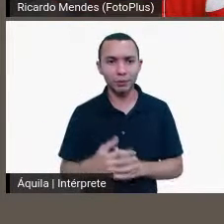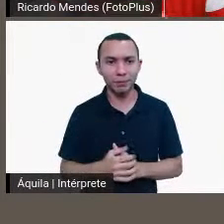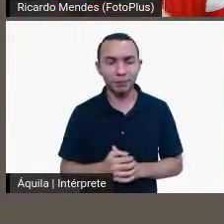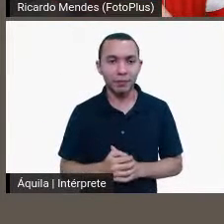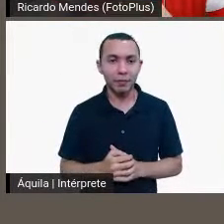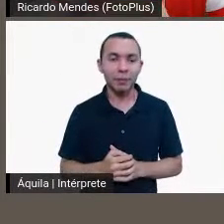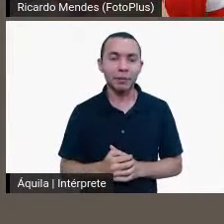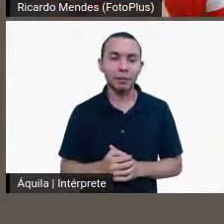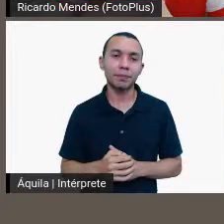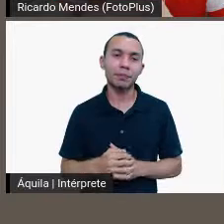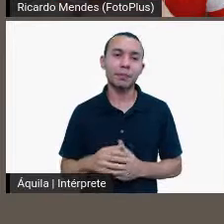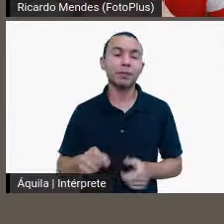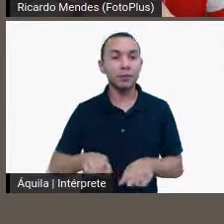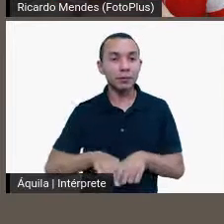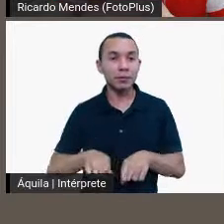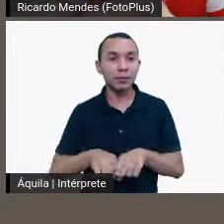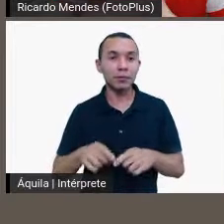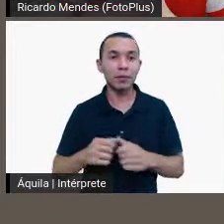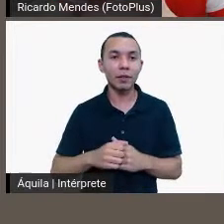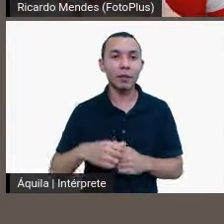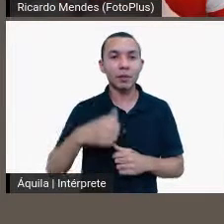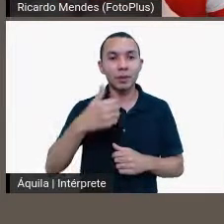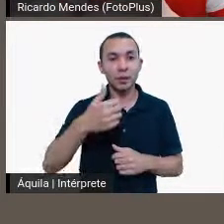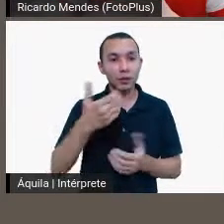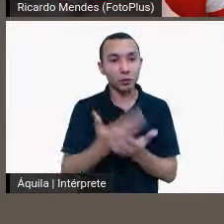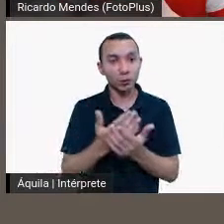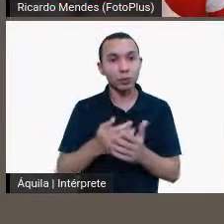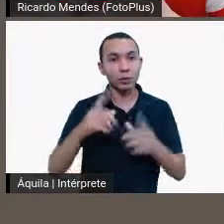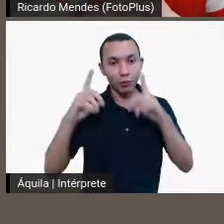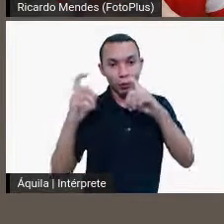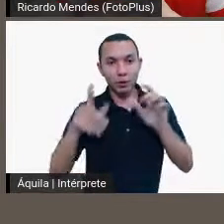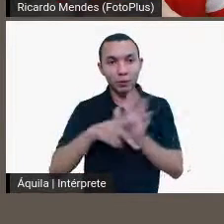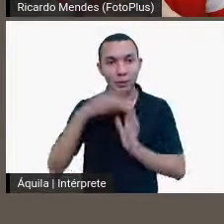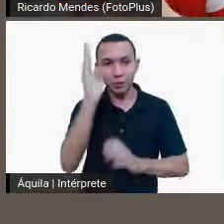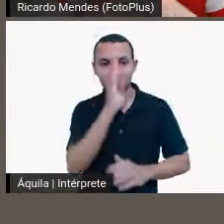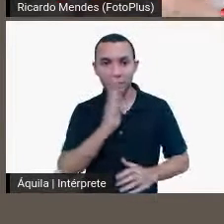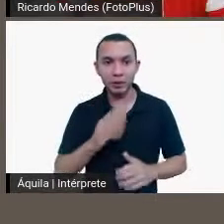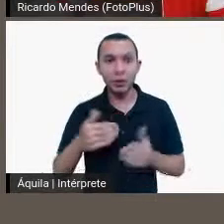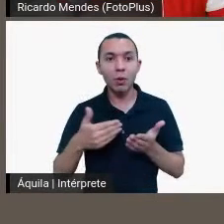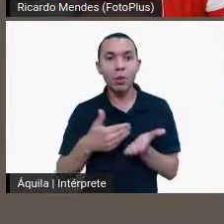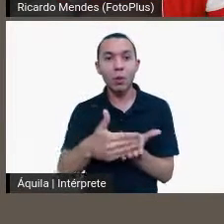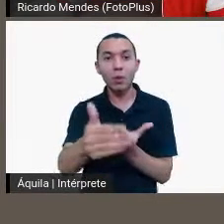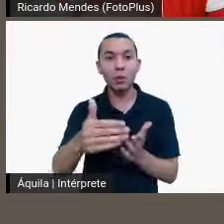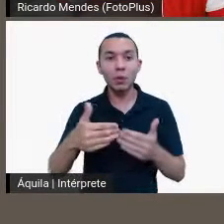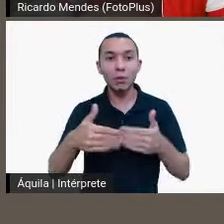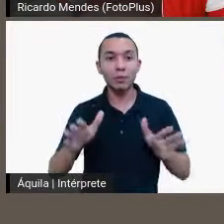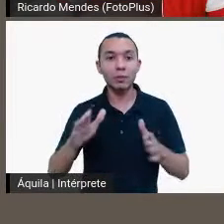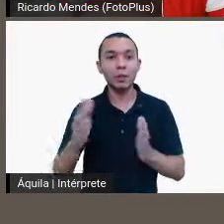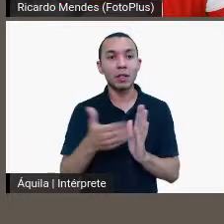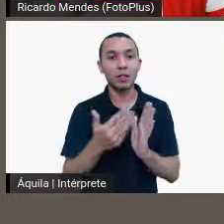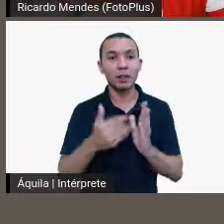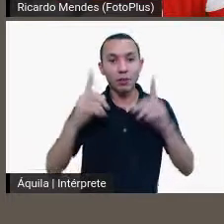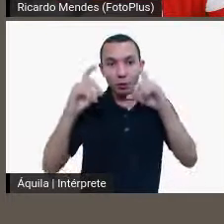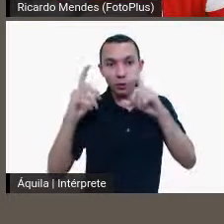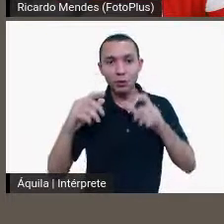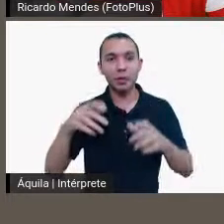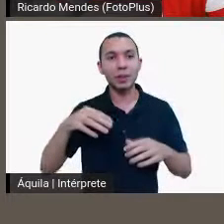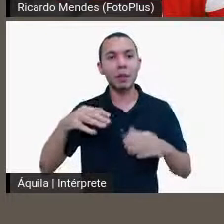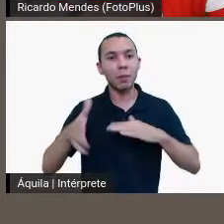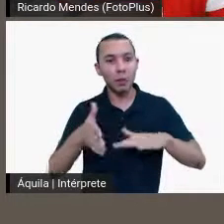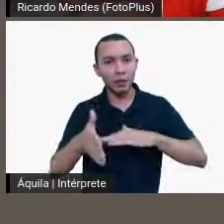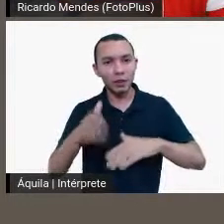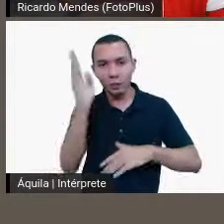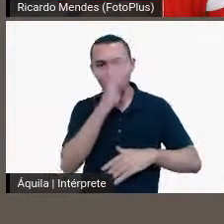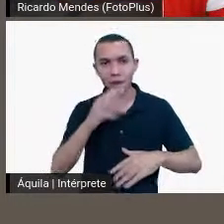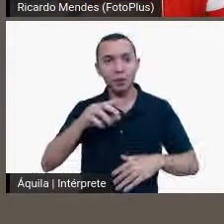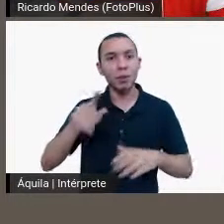Por outro lado, os estudos sobre fotografia moderna no Brasil têm um marco fundante com o lançamento do livro A Fotografia Moderna do Brasil, de Luiz de Costa e Renato